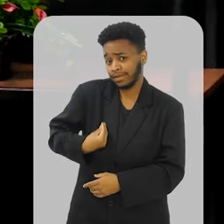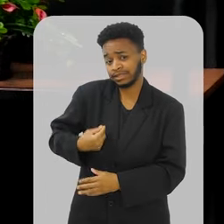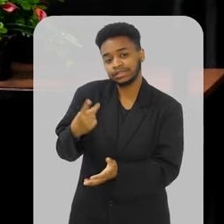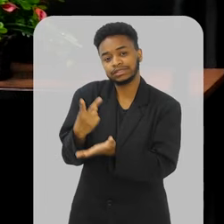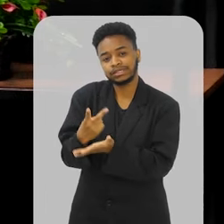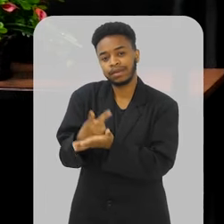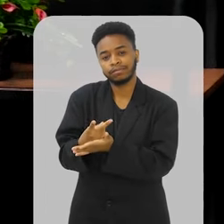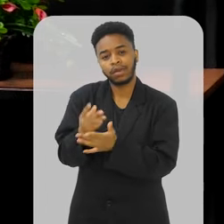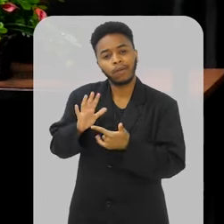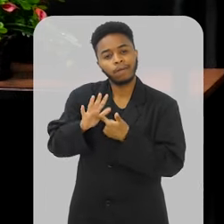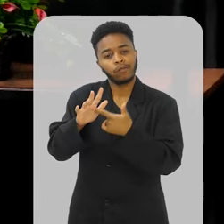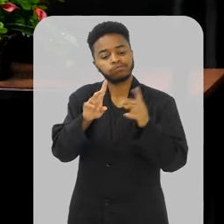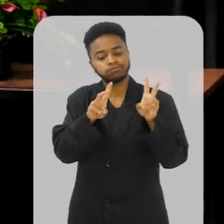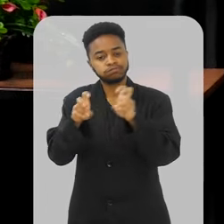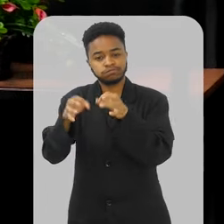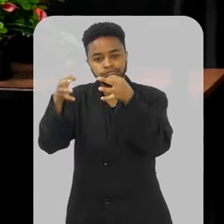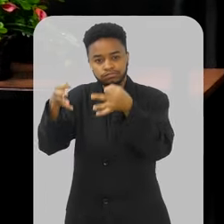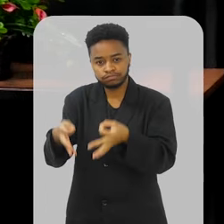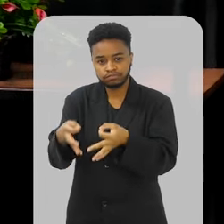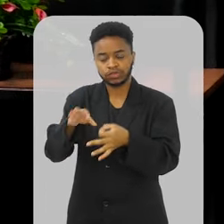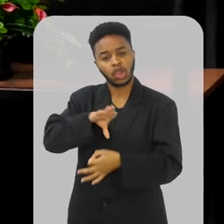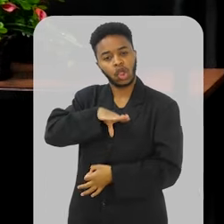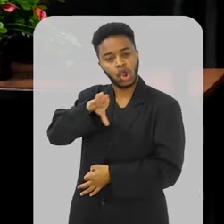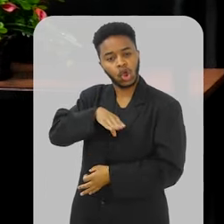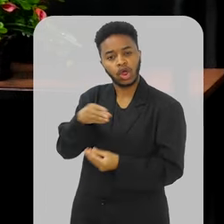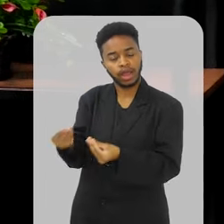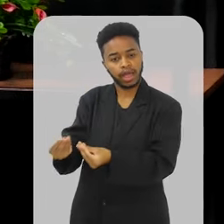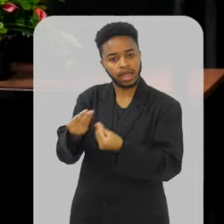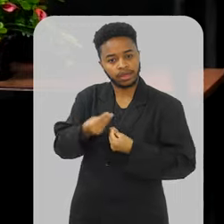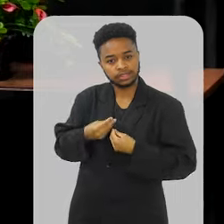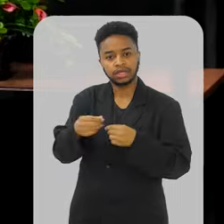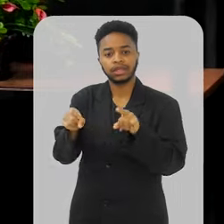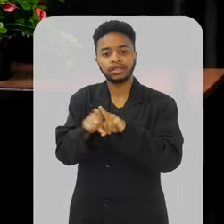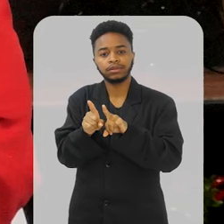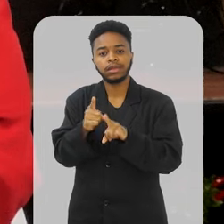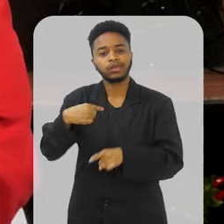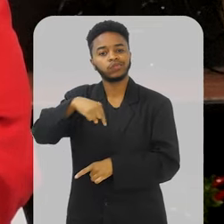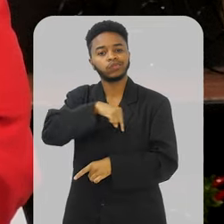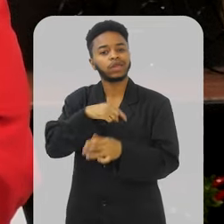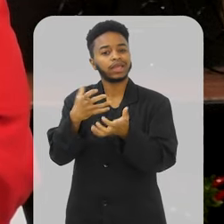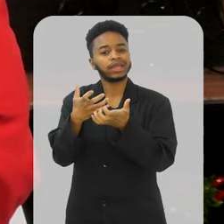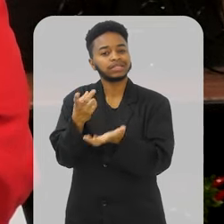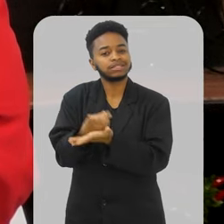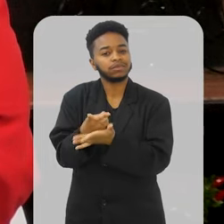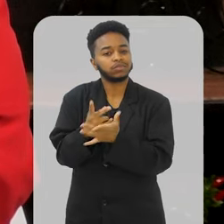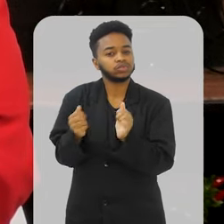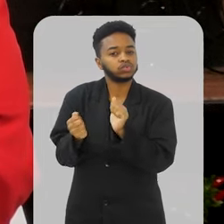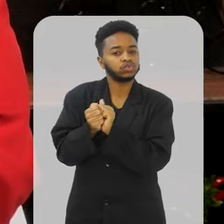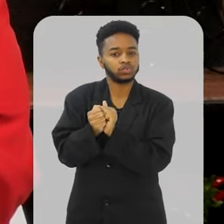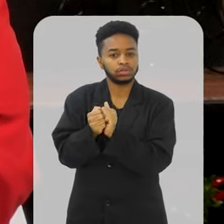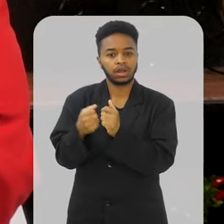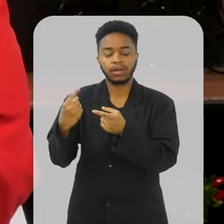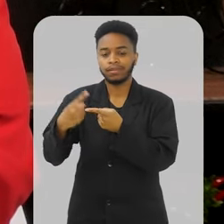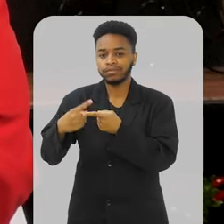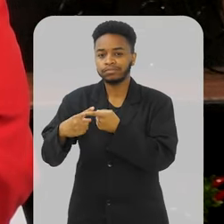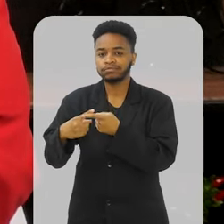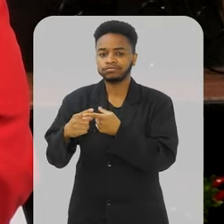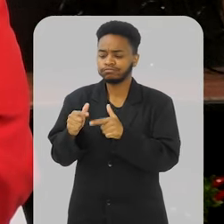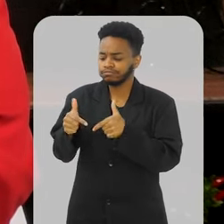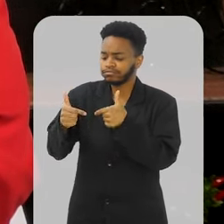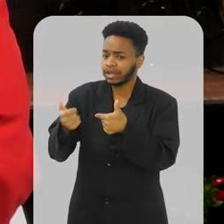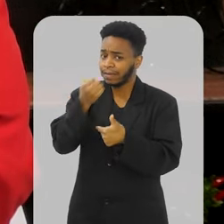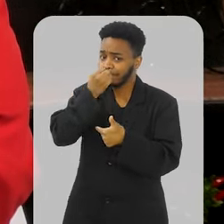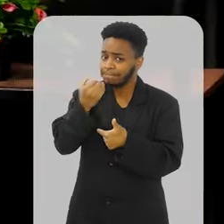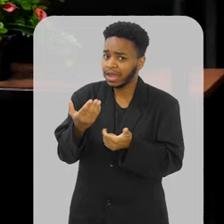que é sempre uma palavra Certeira encorajadora com quem a gente quer tá sempre perto que faz um